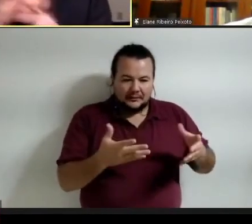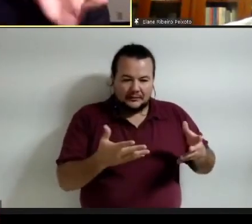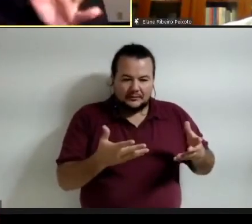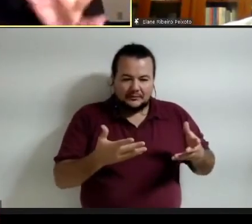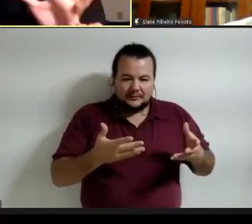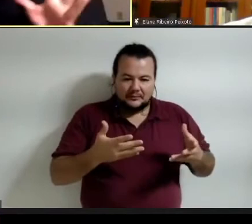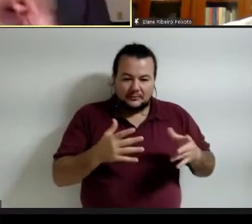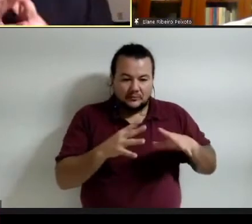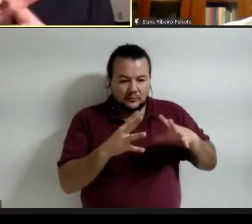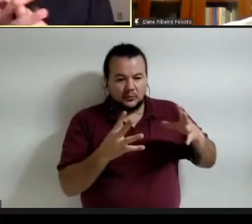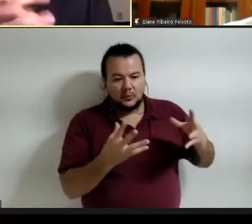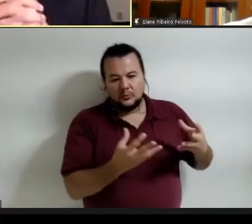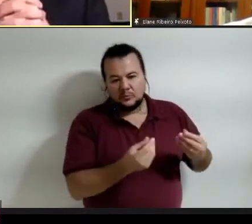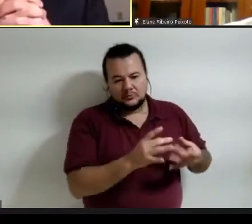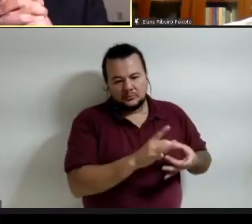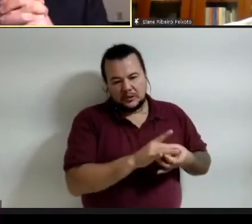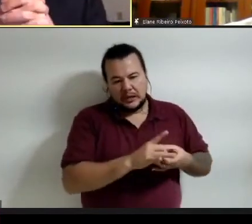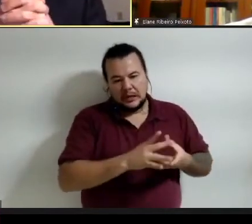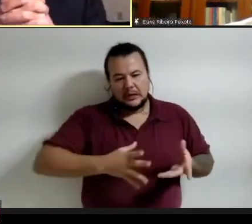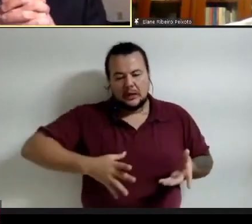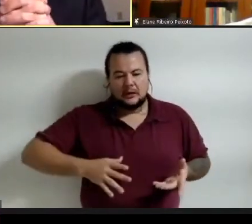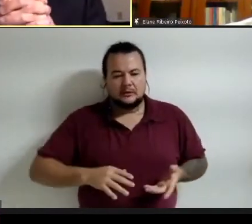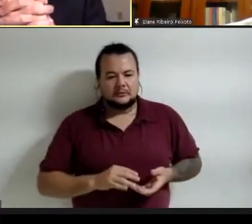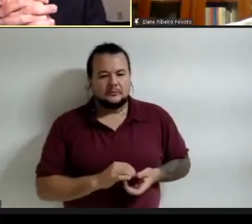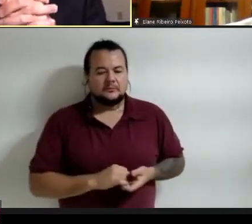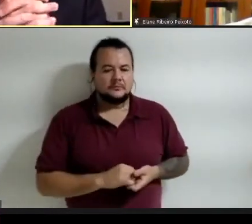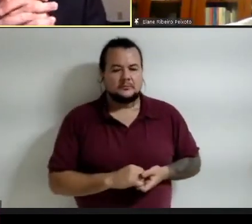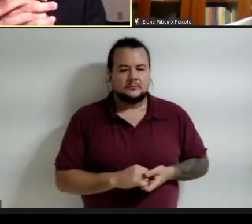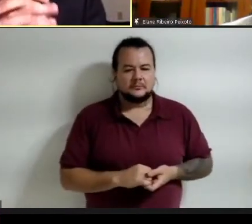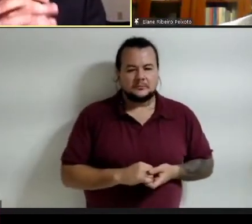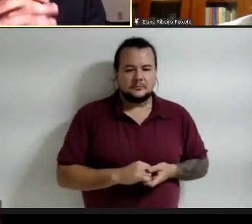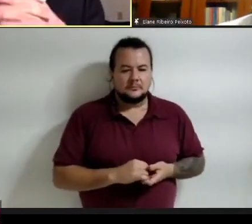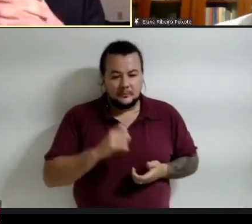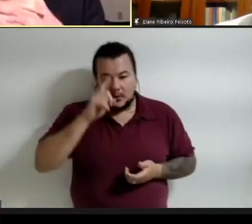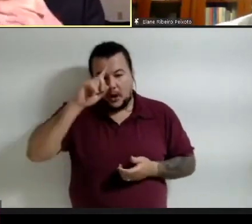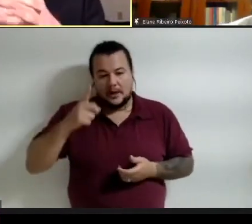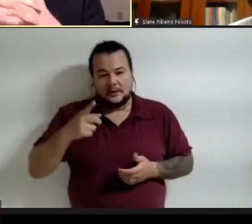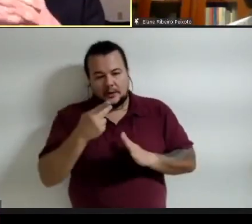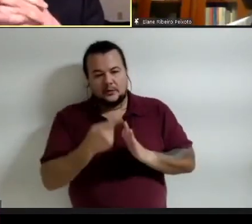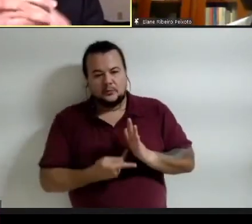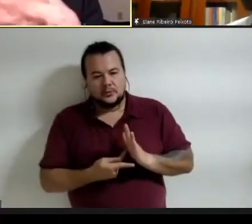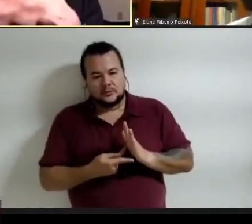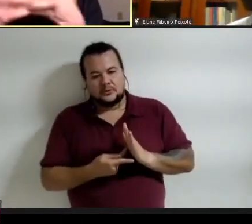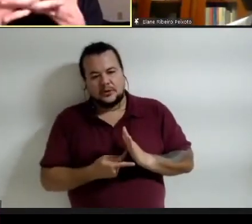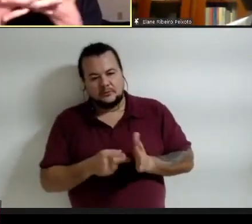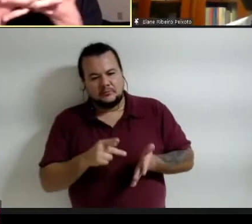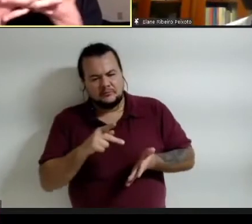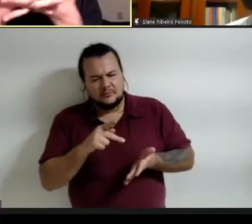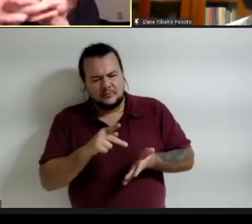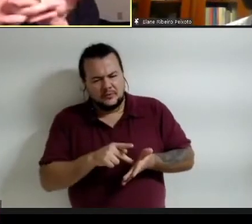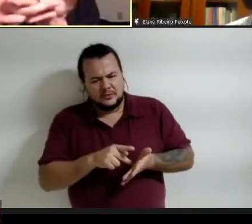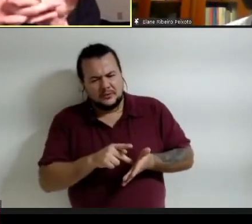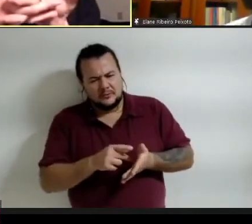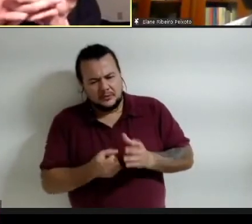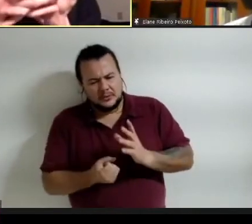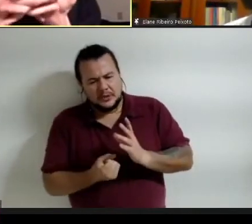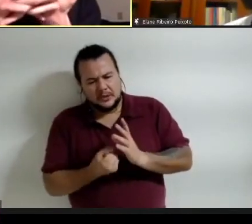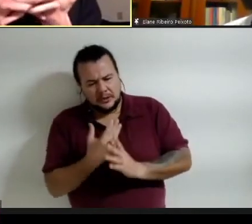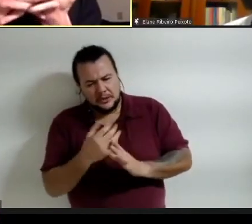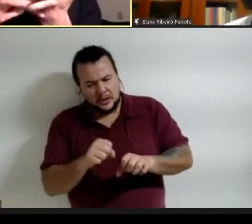do mundo estaria conectado. Então, a ideia do projeto é realmente restabelecer os sistemas